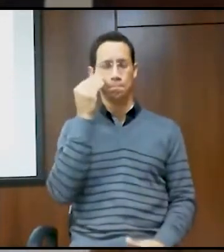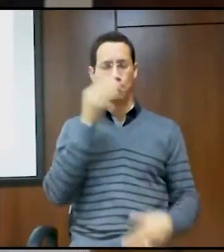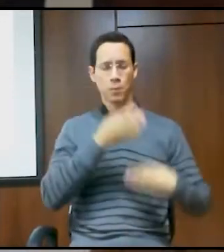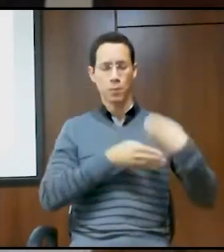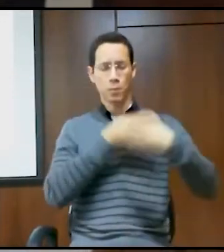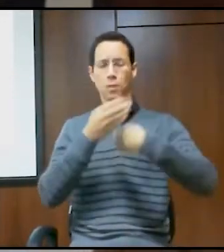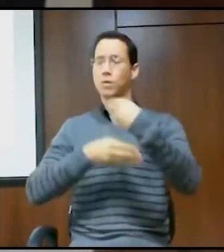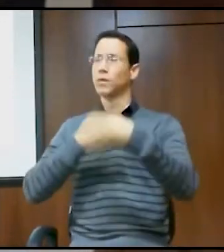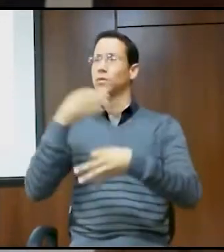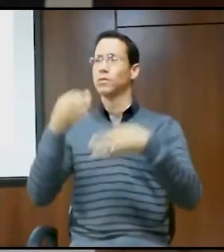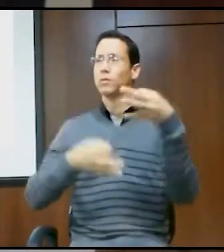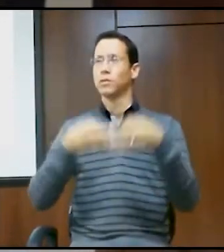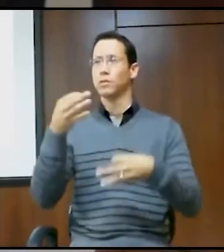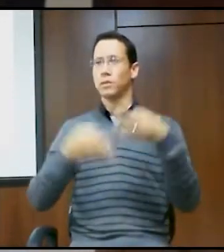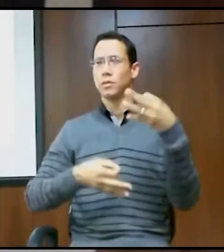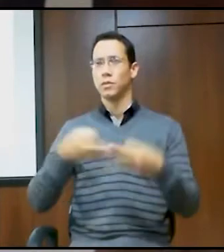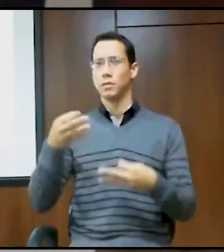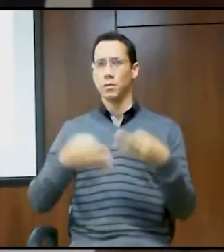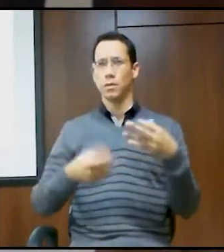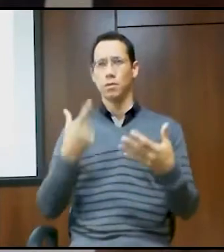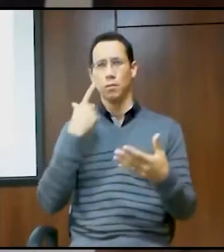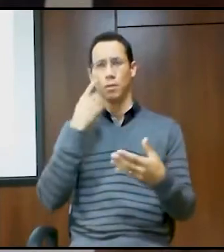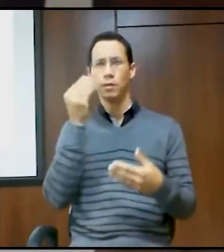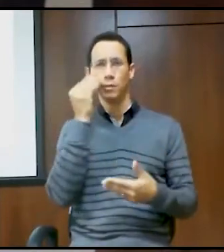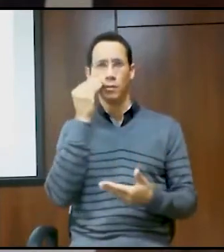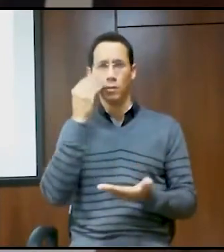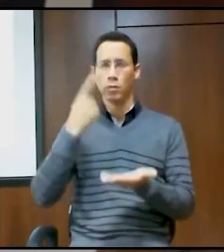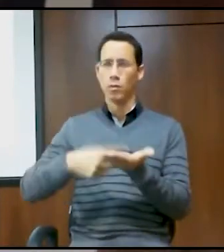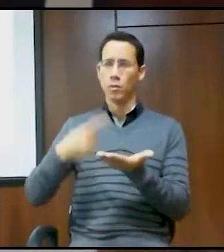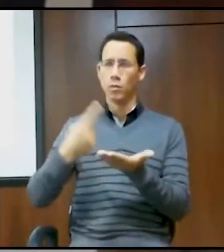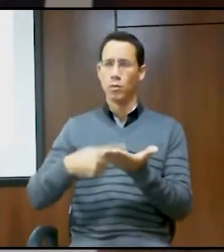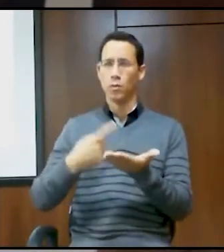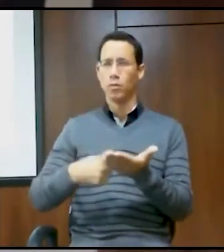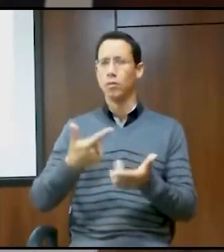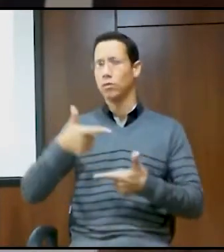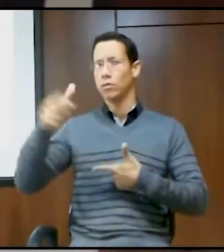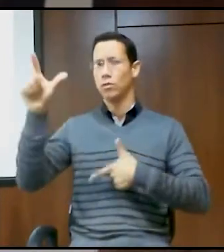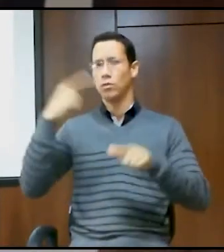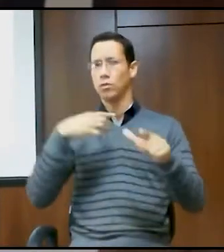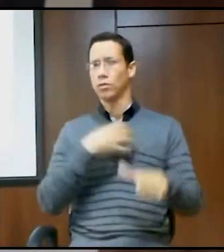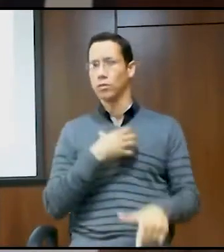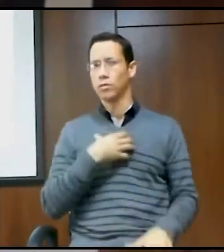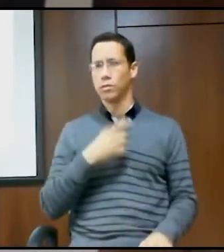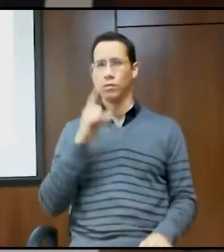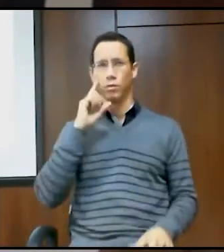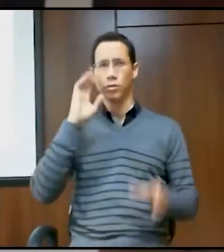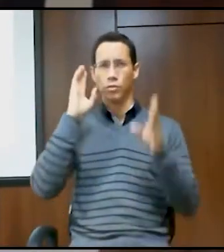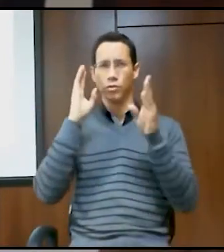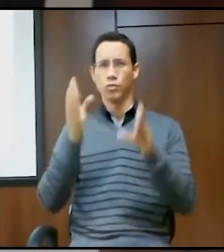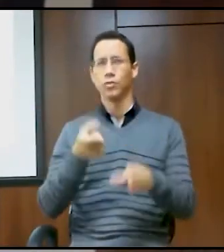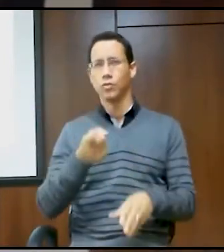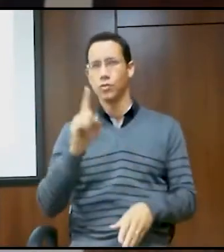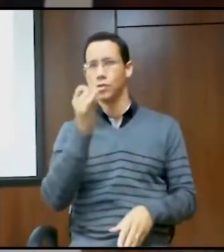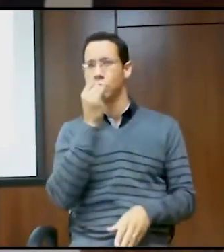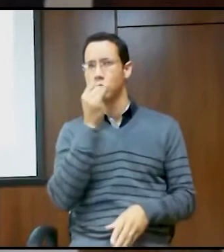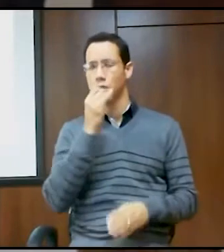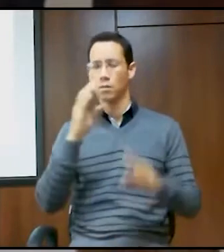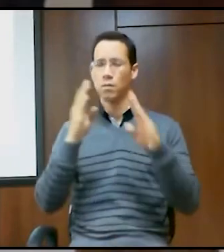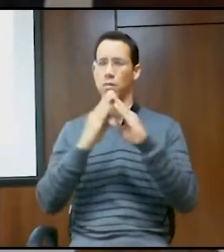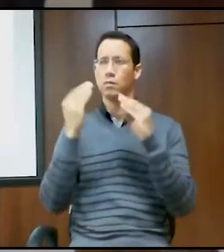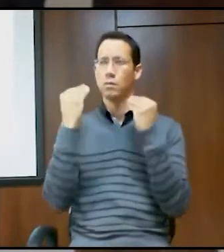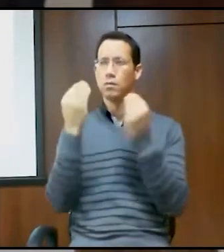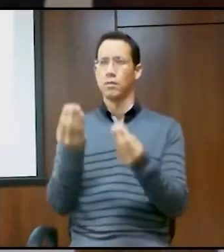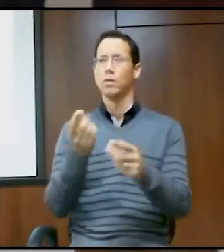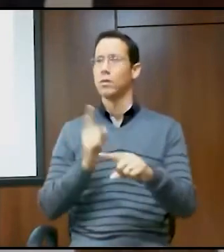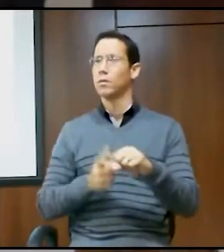judicial, numa conciliação, numa tentativa de acordo, há outras formas que não sejam apenas prover uma moradia, porque no fim das